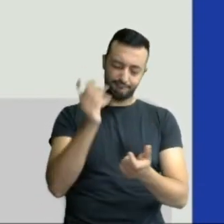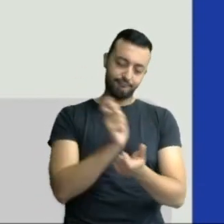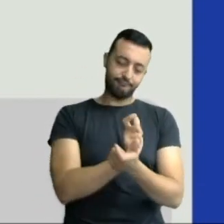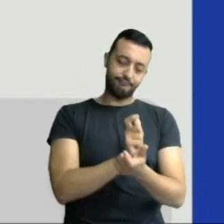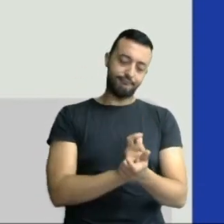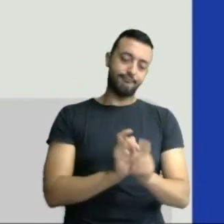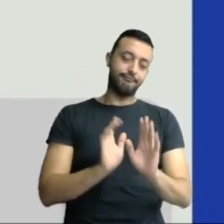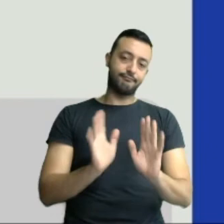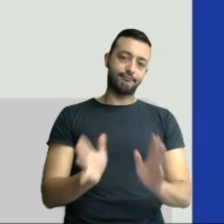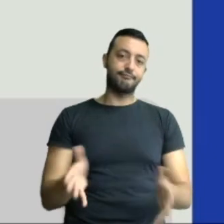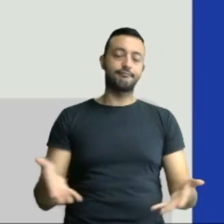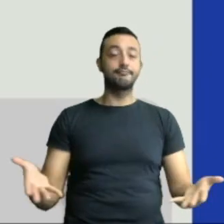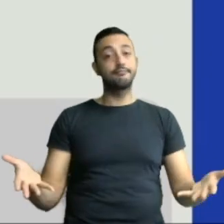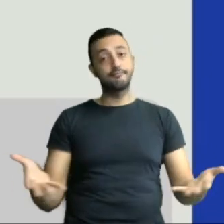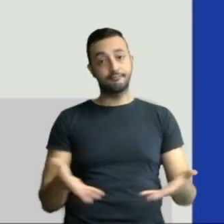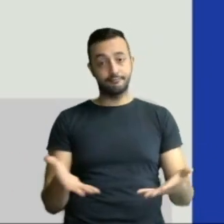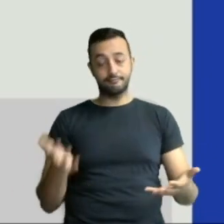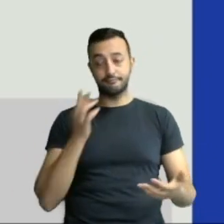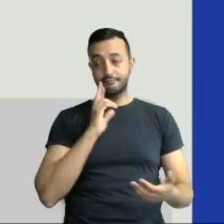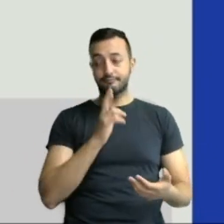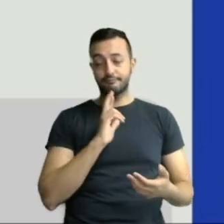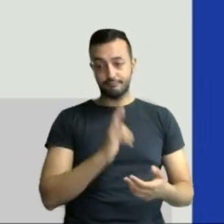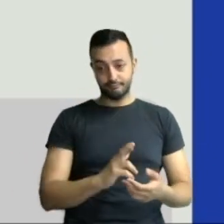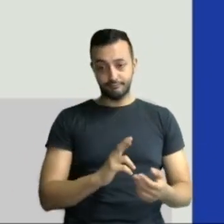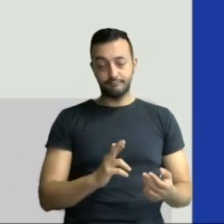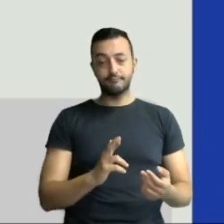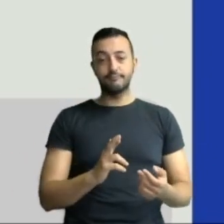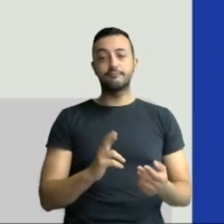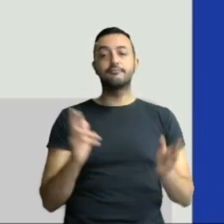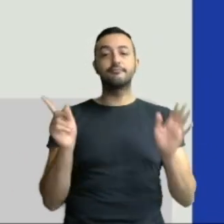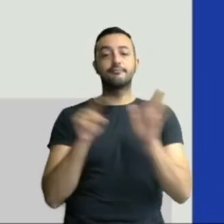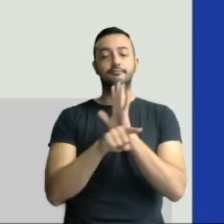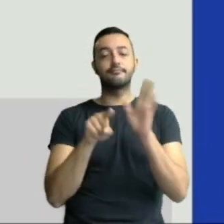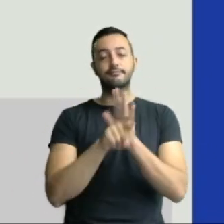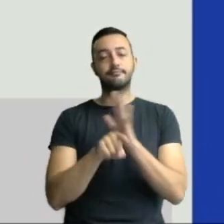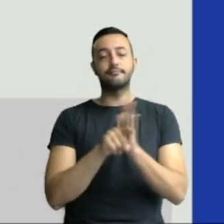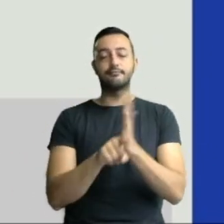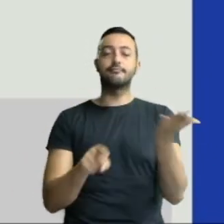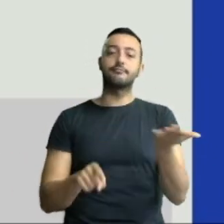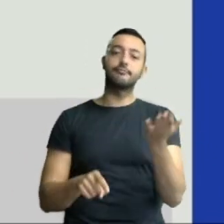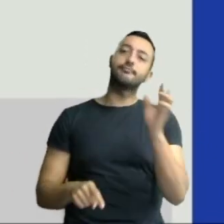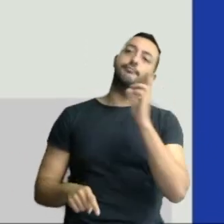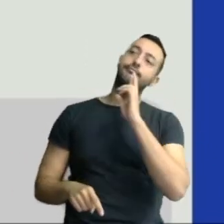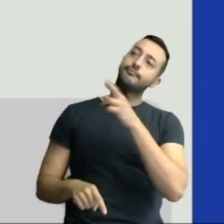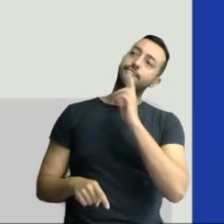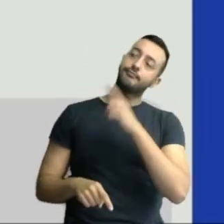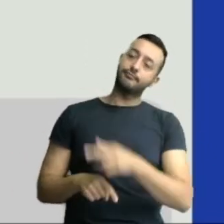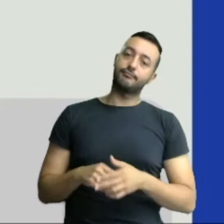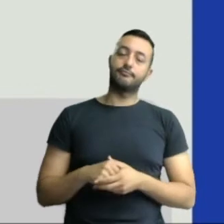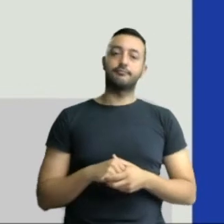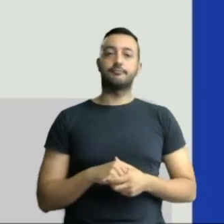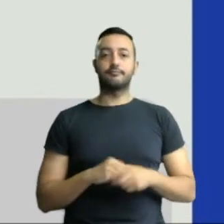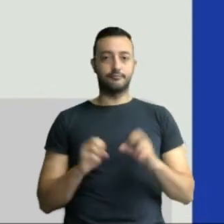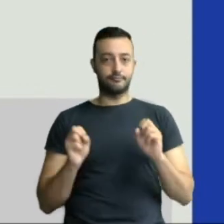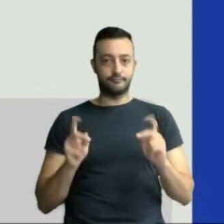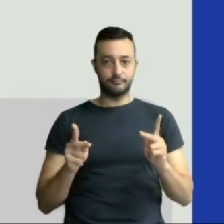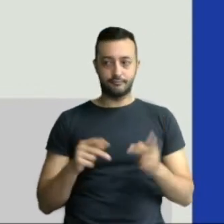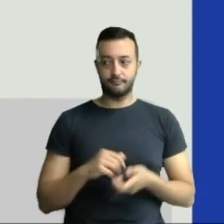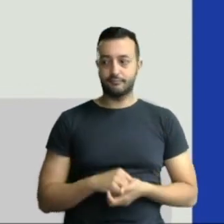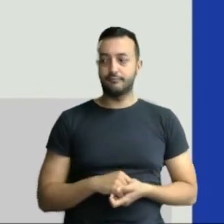ok? Vamos responder algumas questions, alguns exercícios sobre o tema,